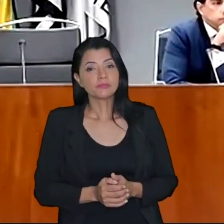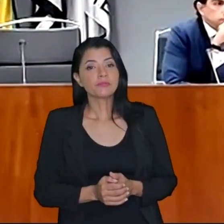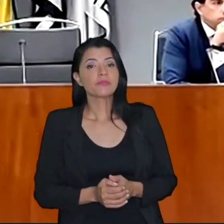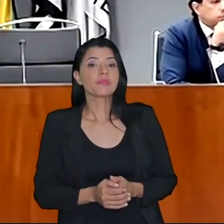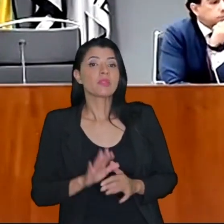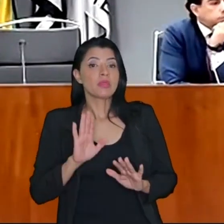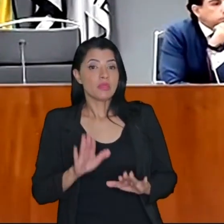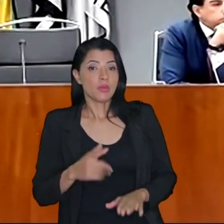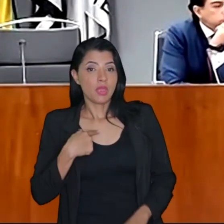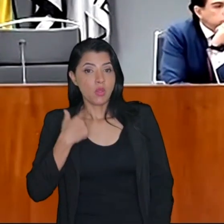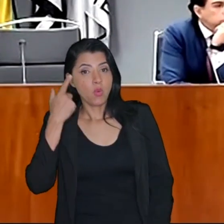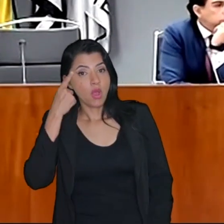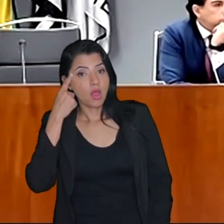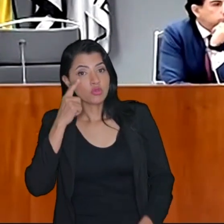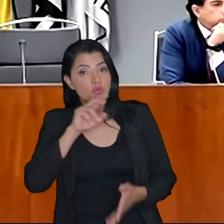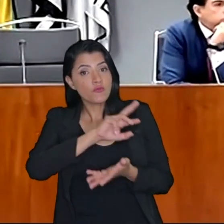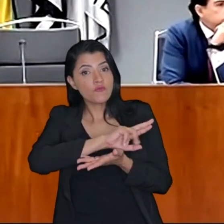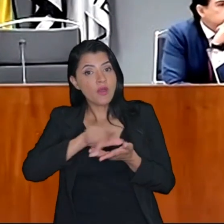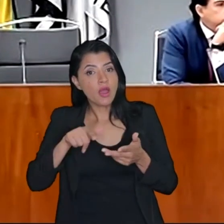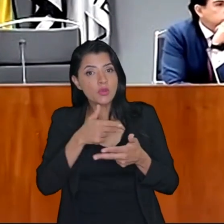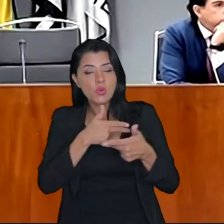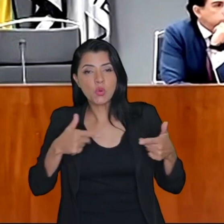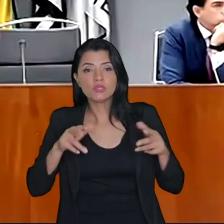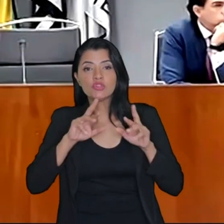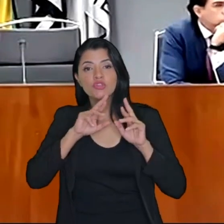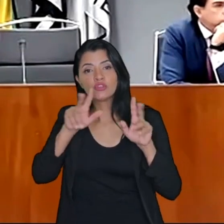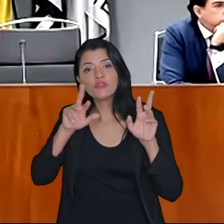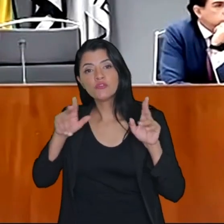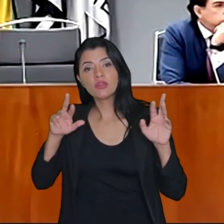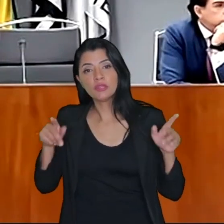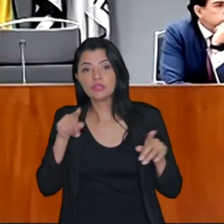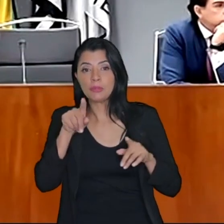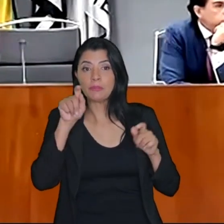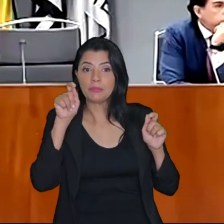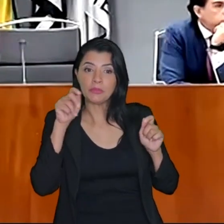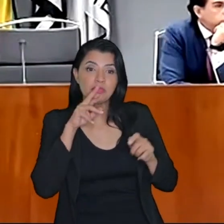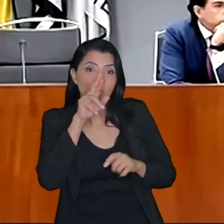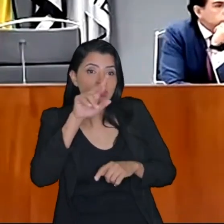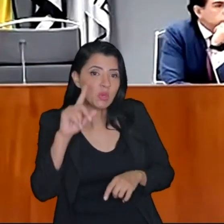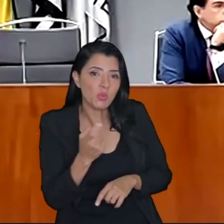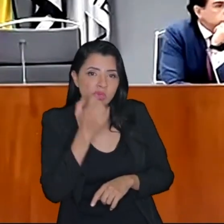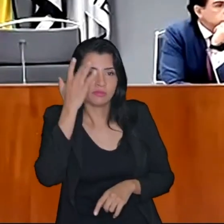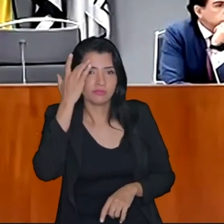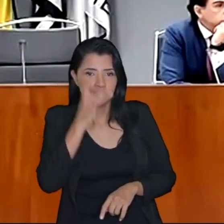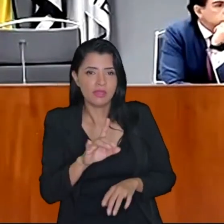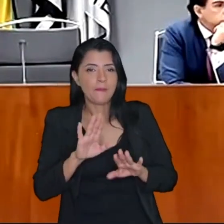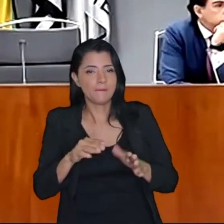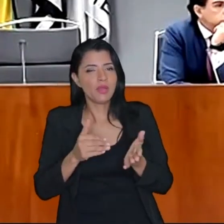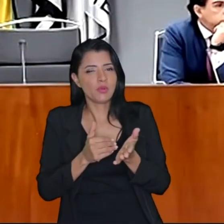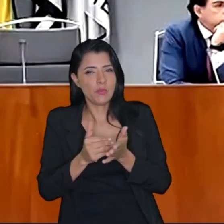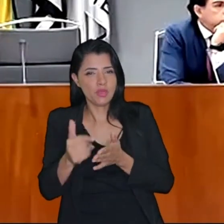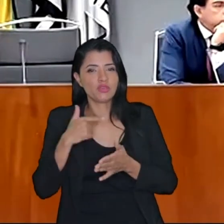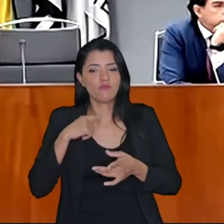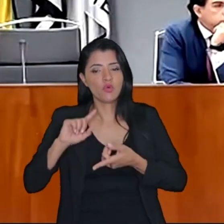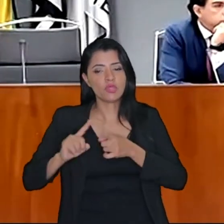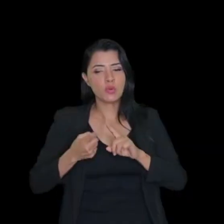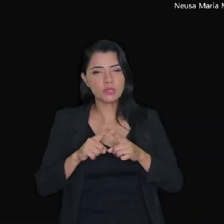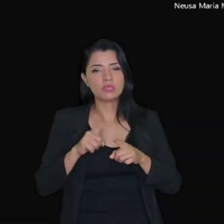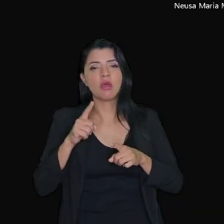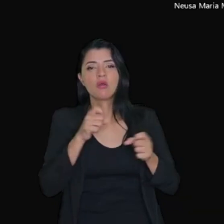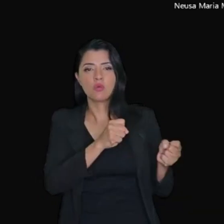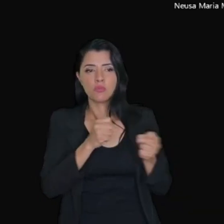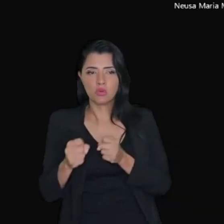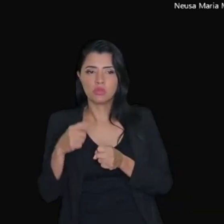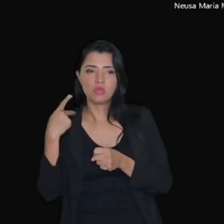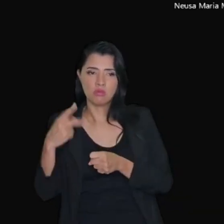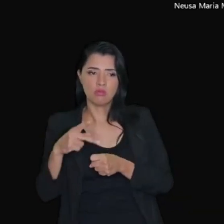várias situações distintas, não sei se a gente tem uma resposta única para isso, mas a princípio, quando eu vou negociar com o Estado, com o Poder Público, com o